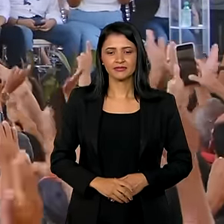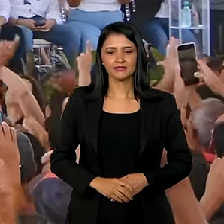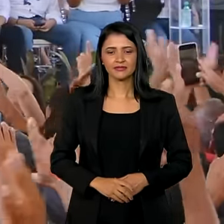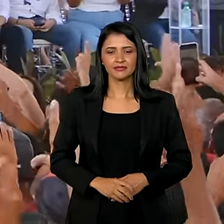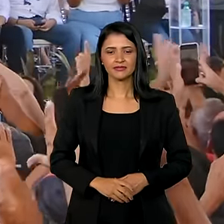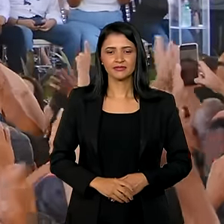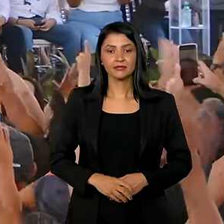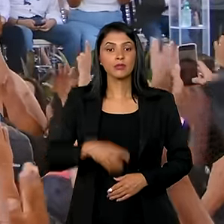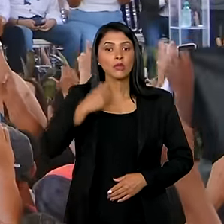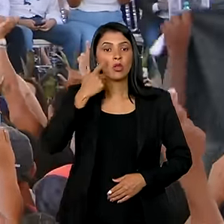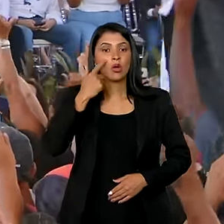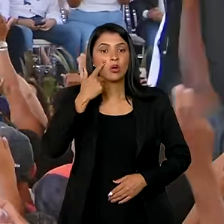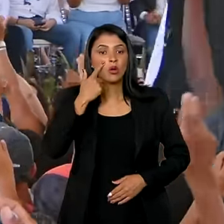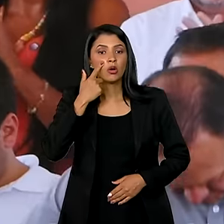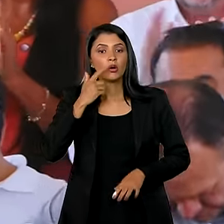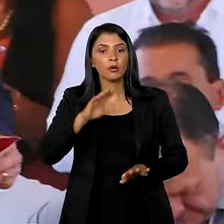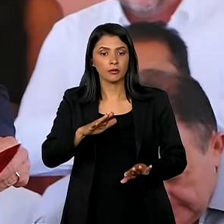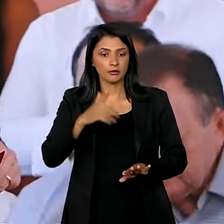Olha,